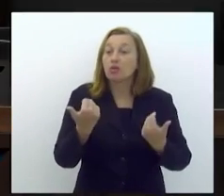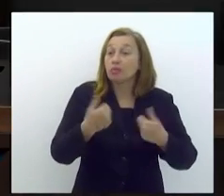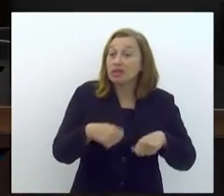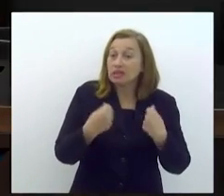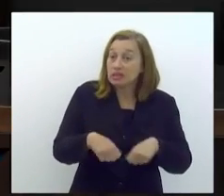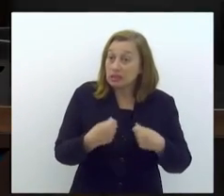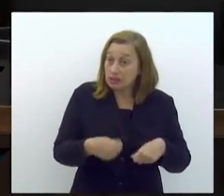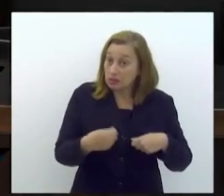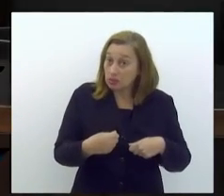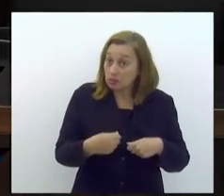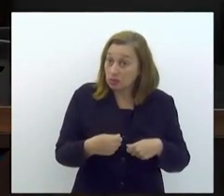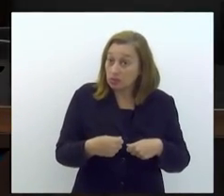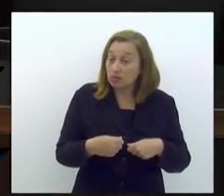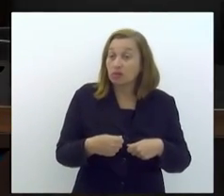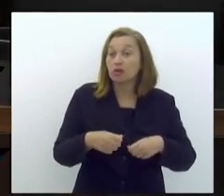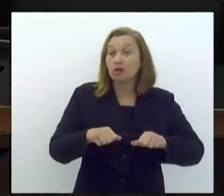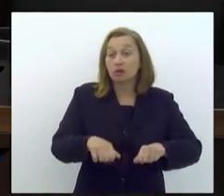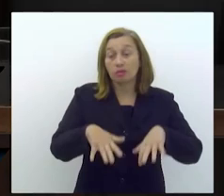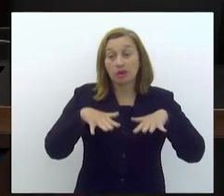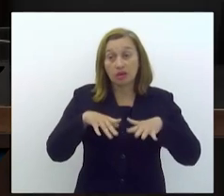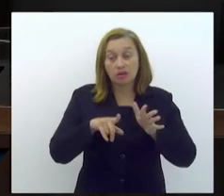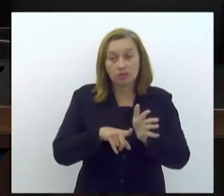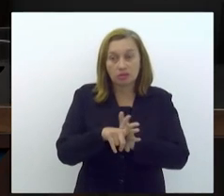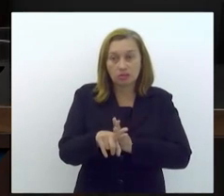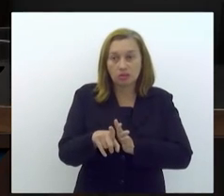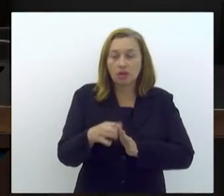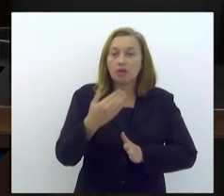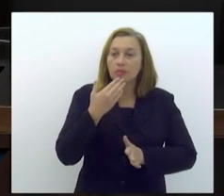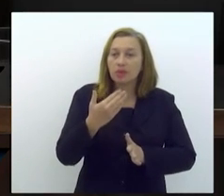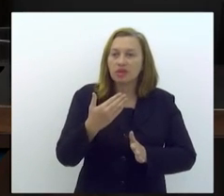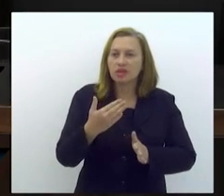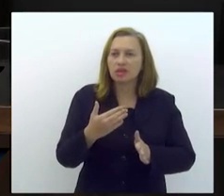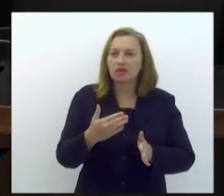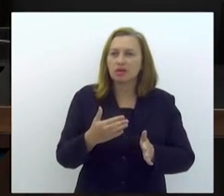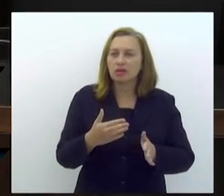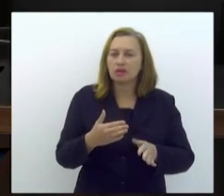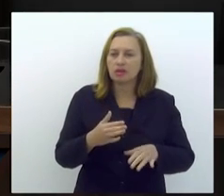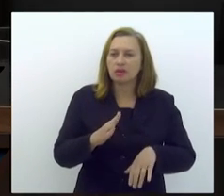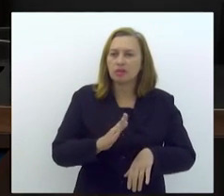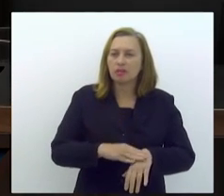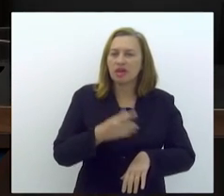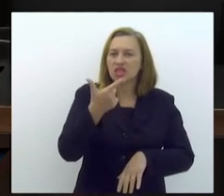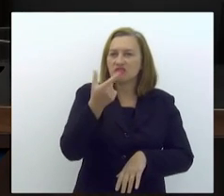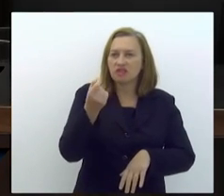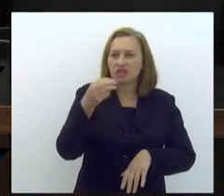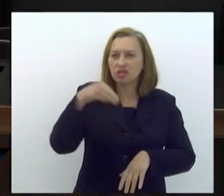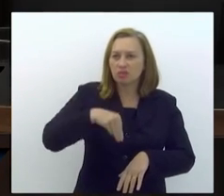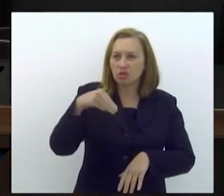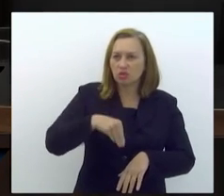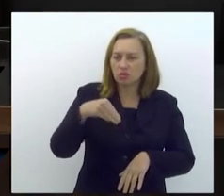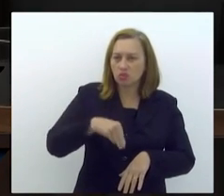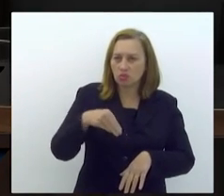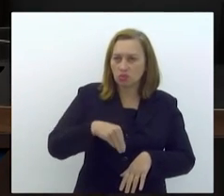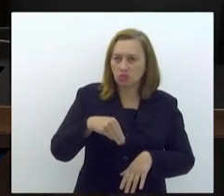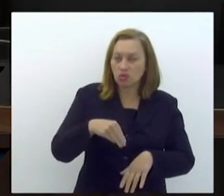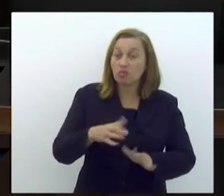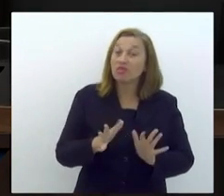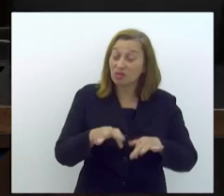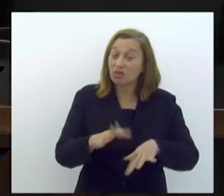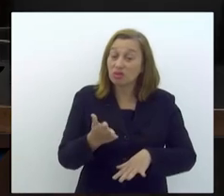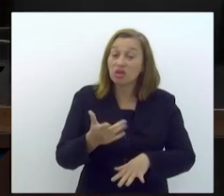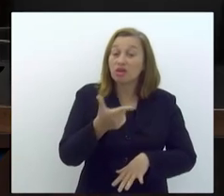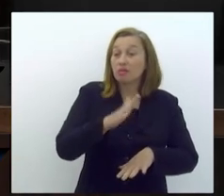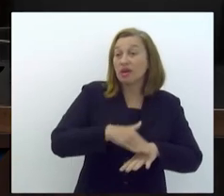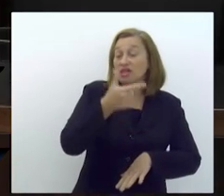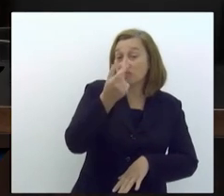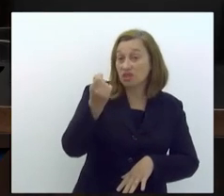submeter aqui ao plenário a prorrogação do prazo por mais 20 minutos é porque a sessão expirou por mais 20